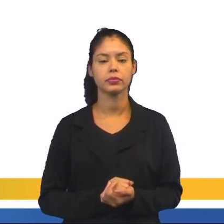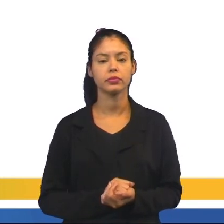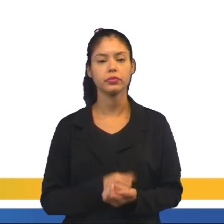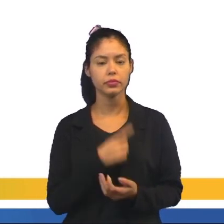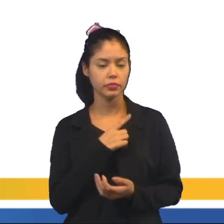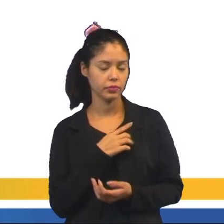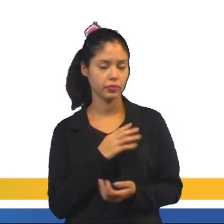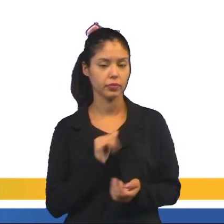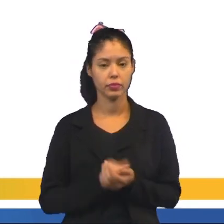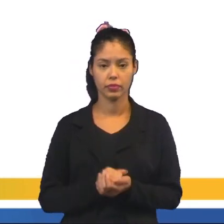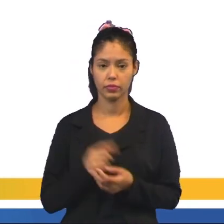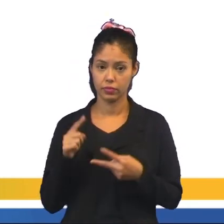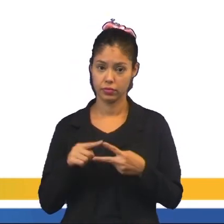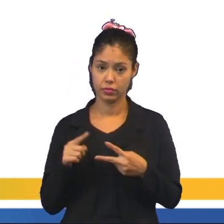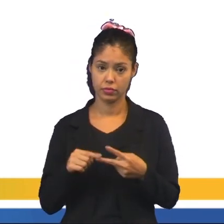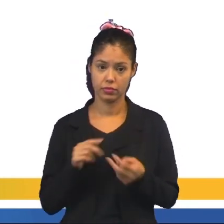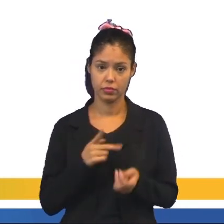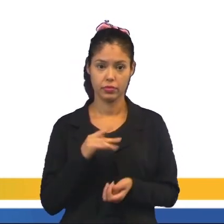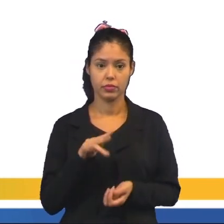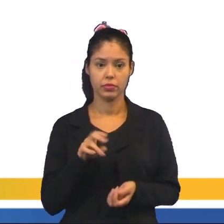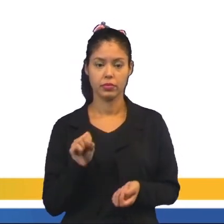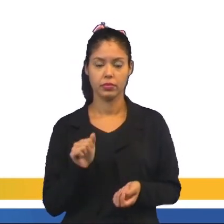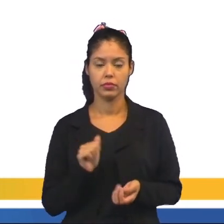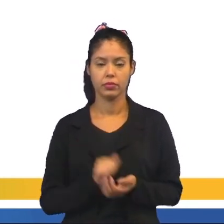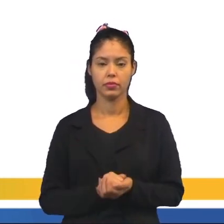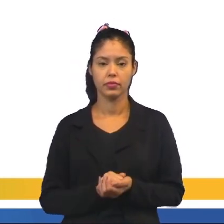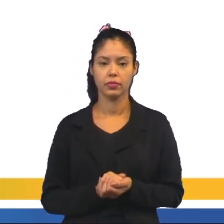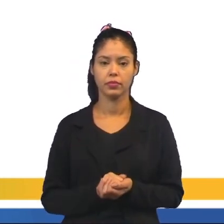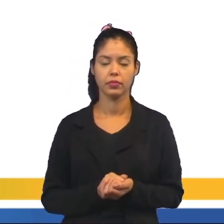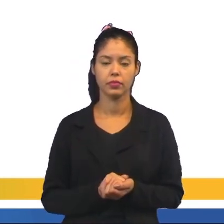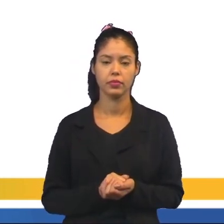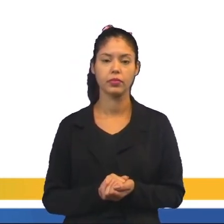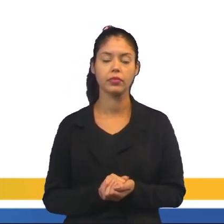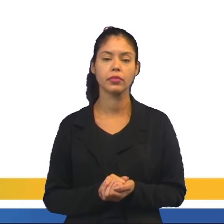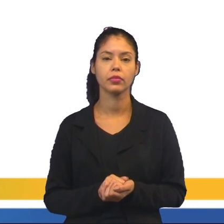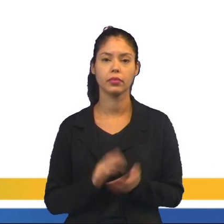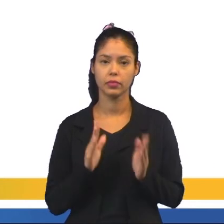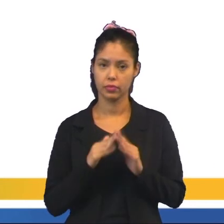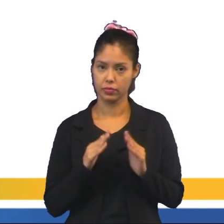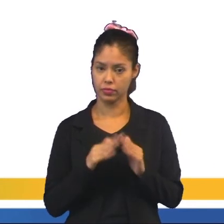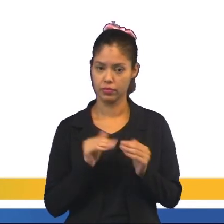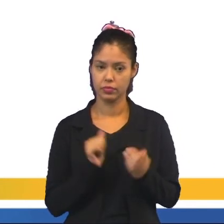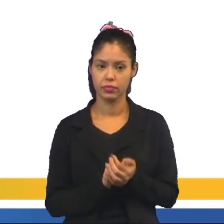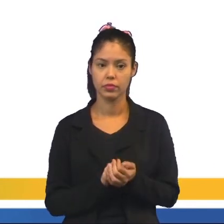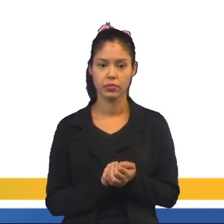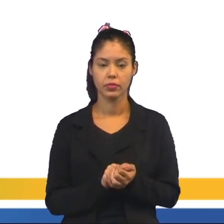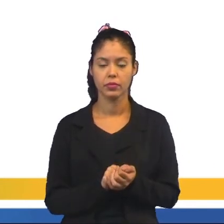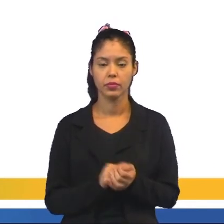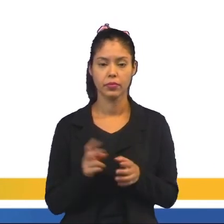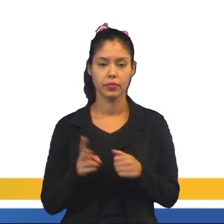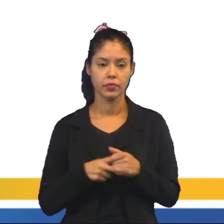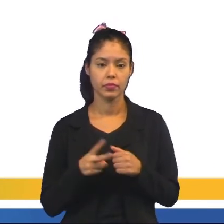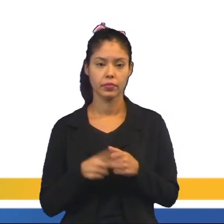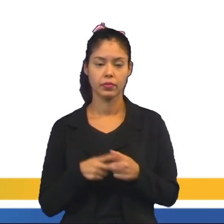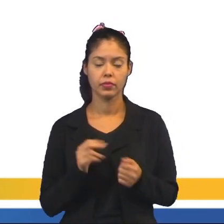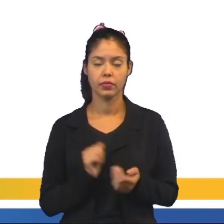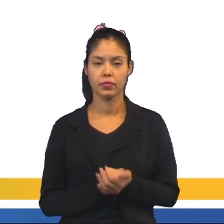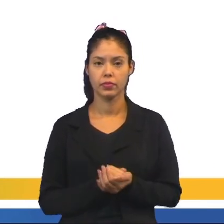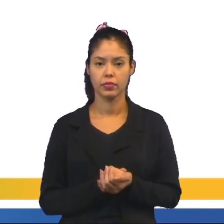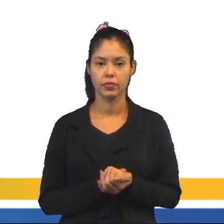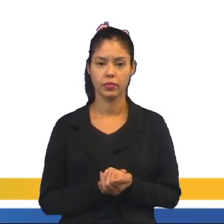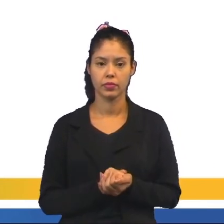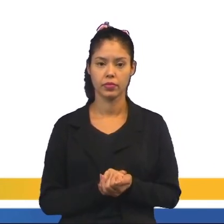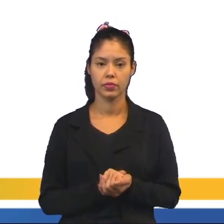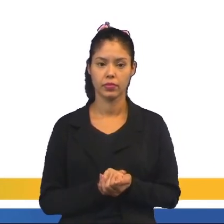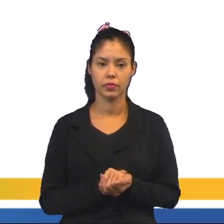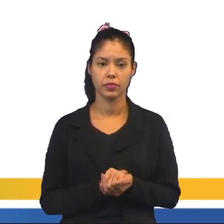demitir o treinador Pires Ou seja a casa do meu tio tem dois andares né pra casa é o sujeito que né é o verbo dos Pisos o